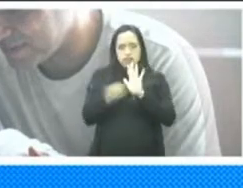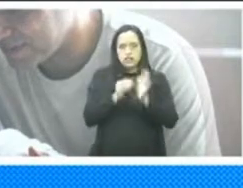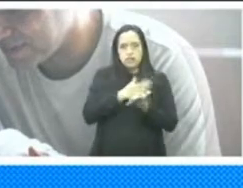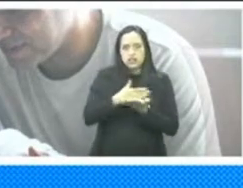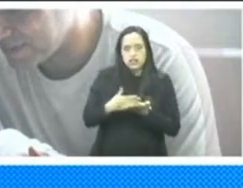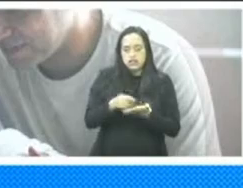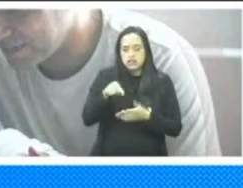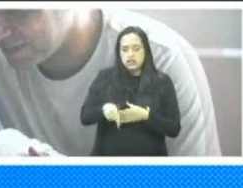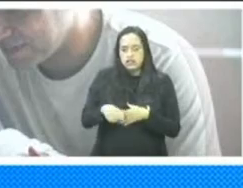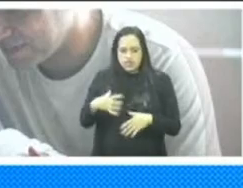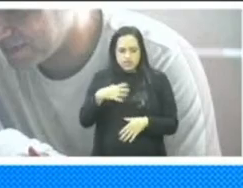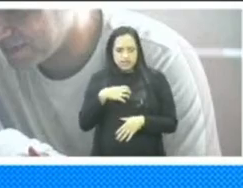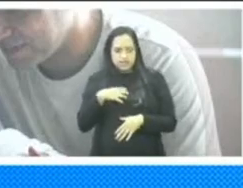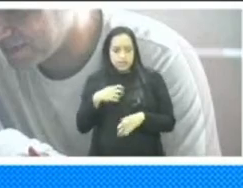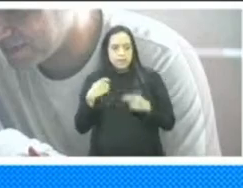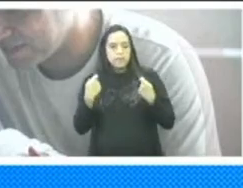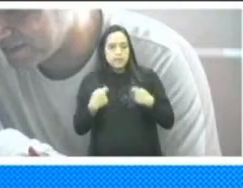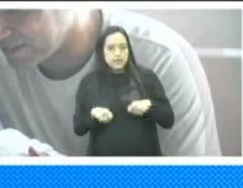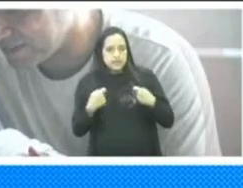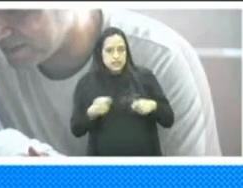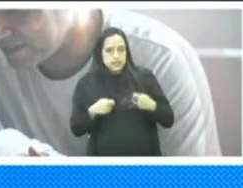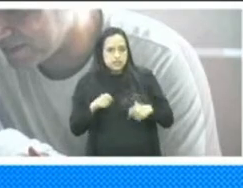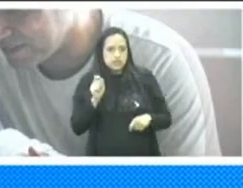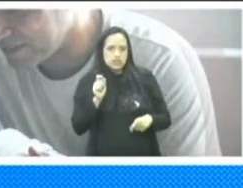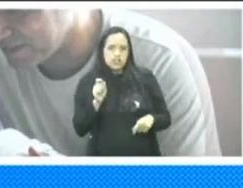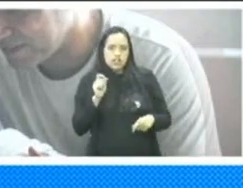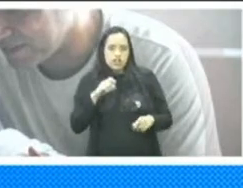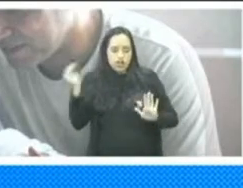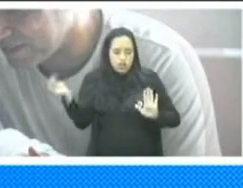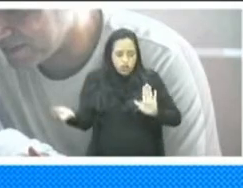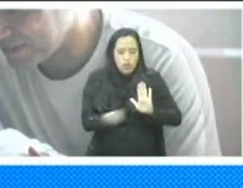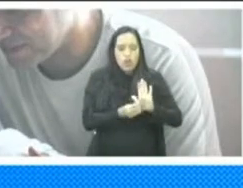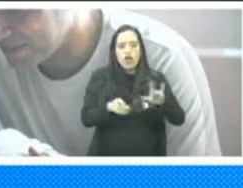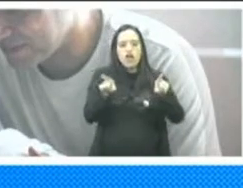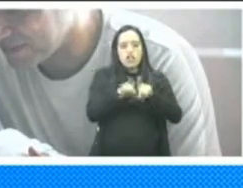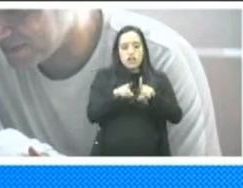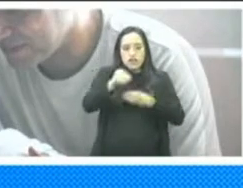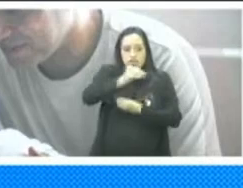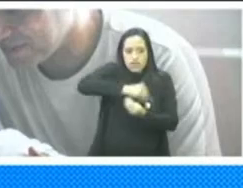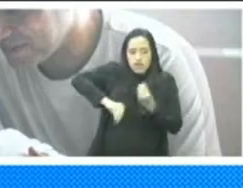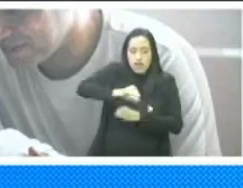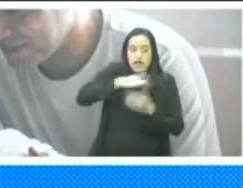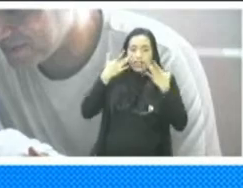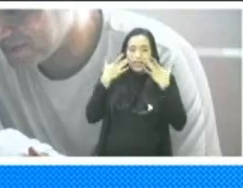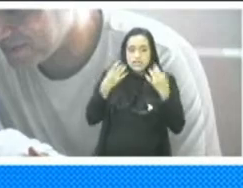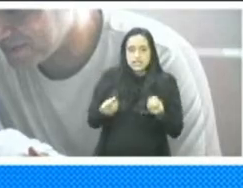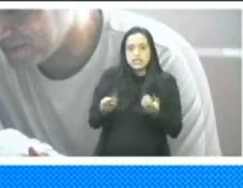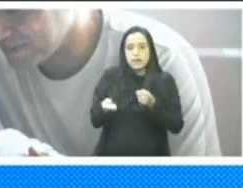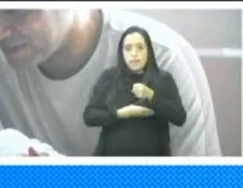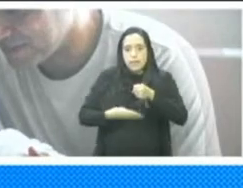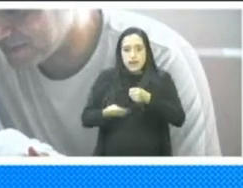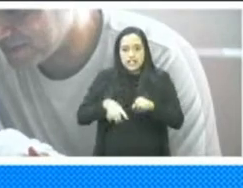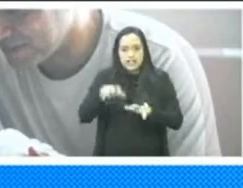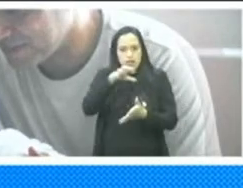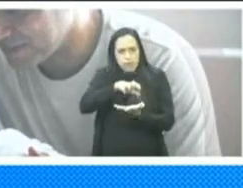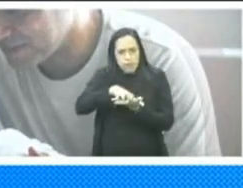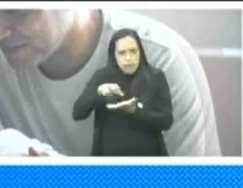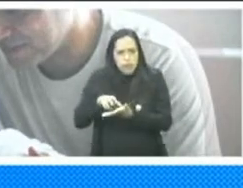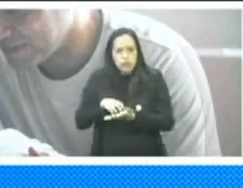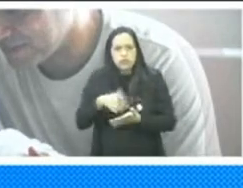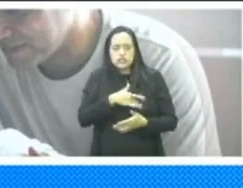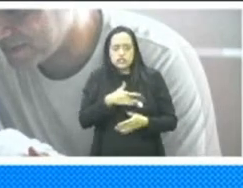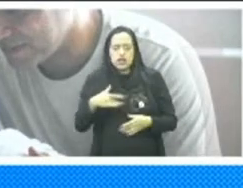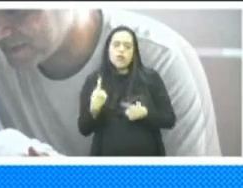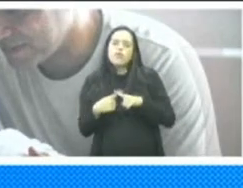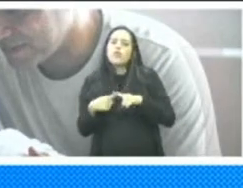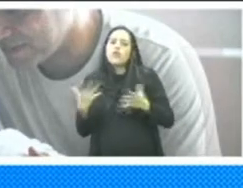implementação, sentimos a necessidade, né, de incluir, de envolver a atenção primária na implementação do método.